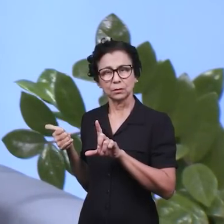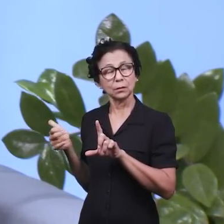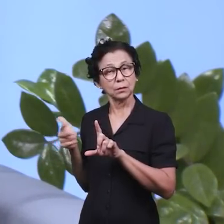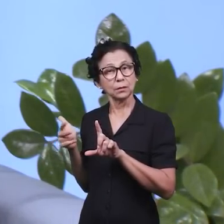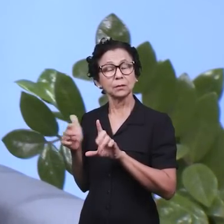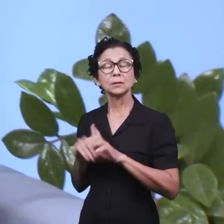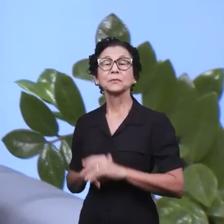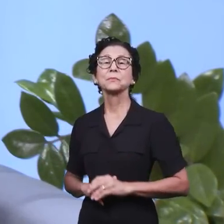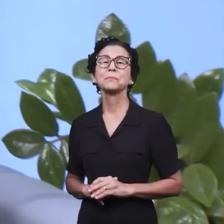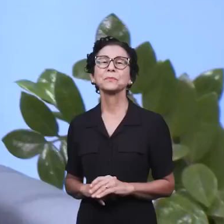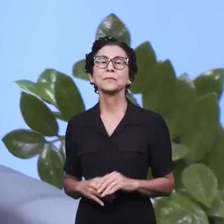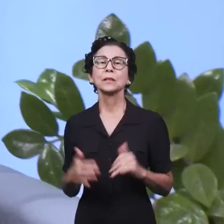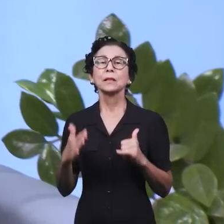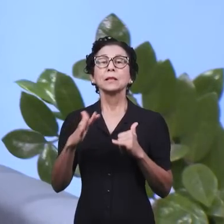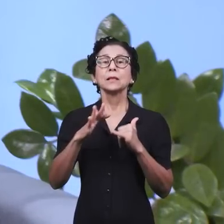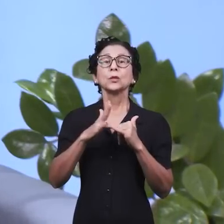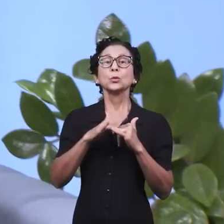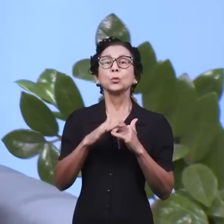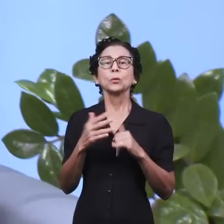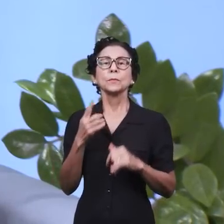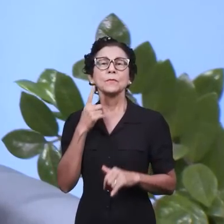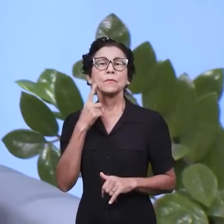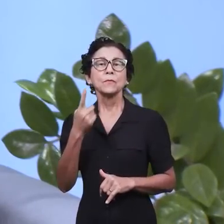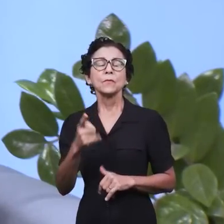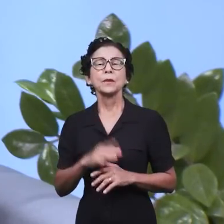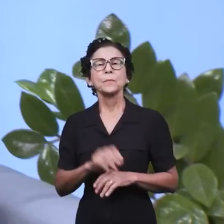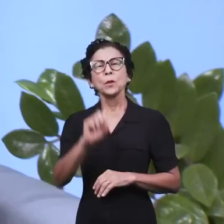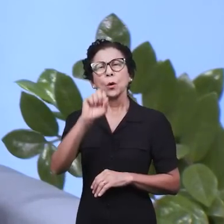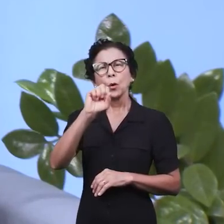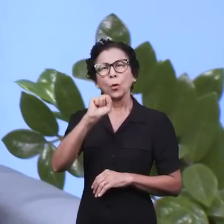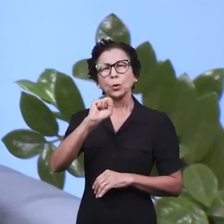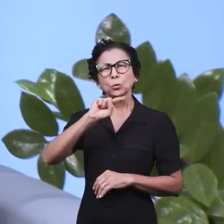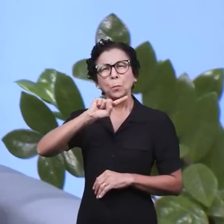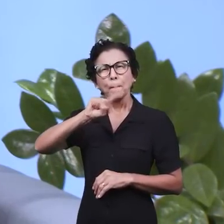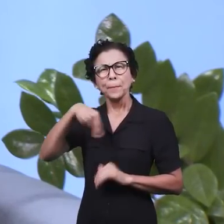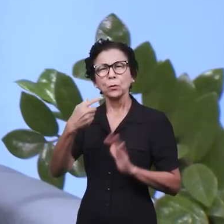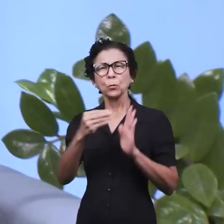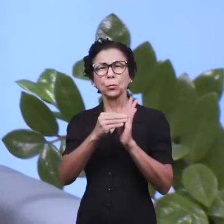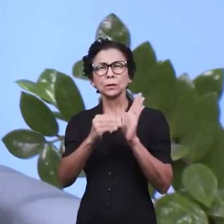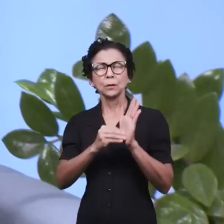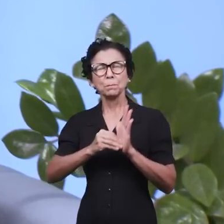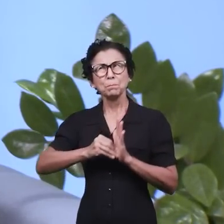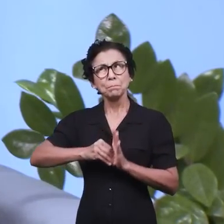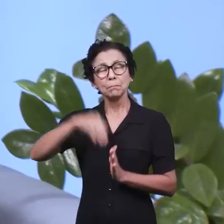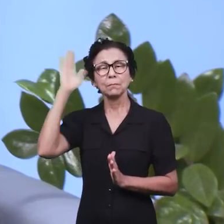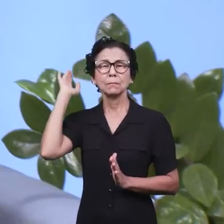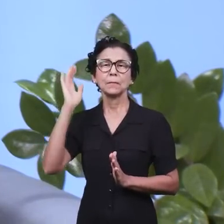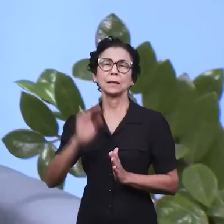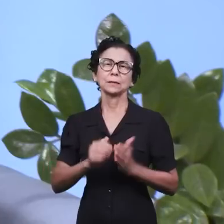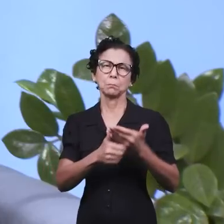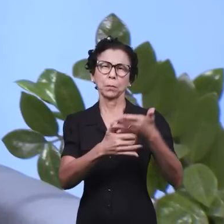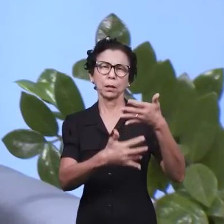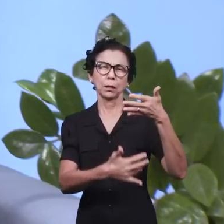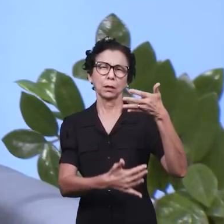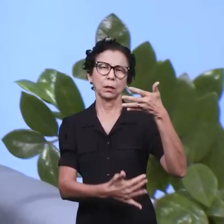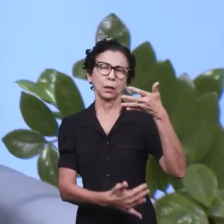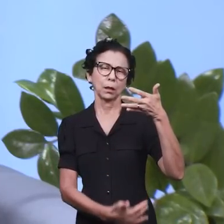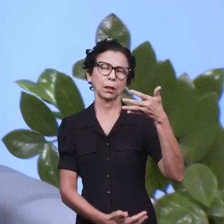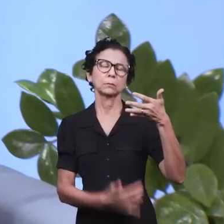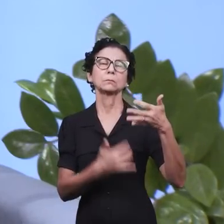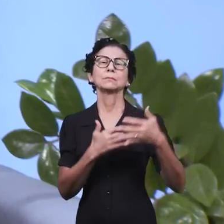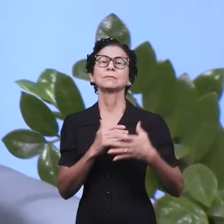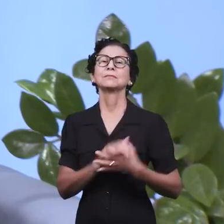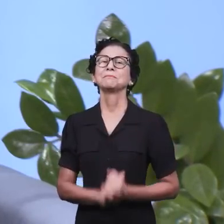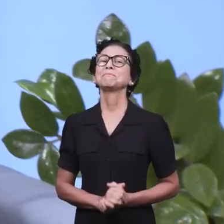para esse QR Code, que você vai ser redirecionado para o nosso canal no YouTube. São mais de 8.000 conteúdos que nós temos lá no YouTube,